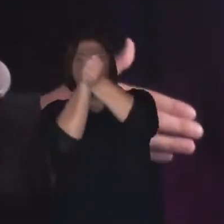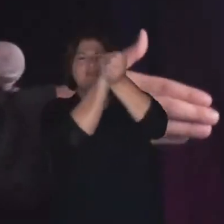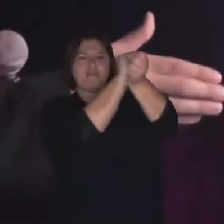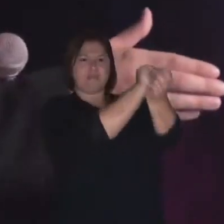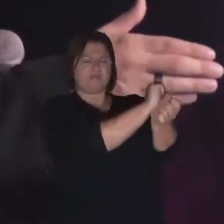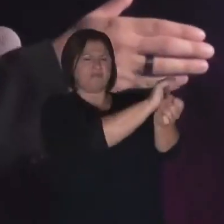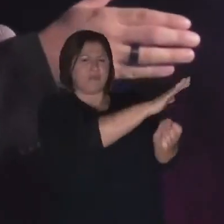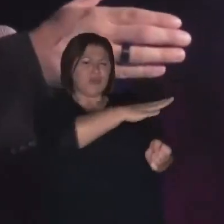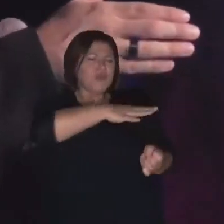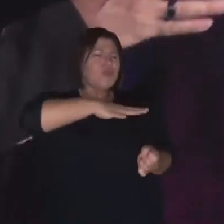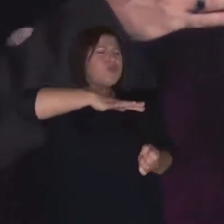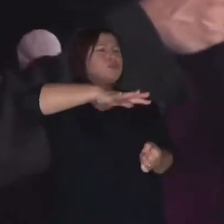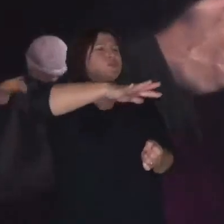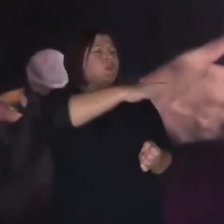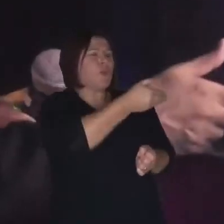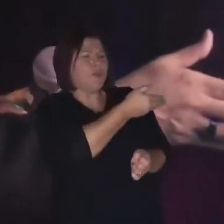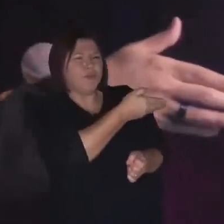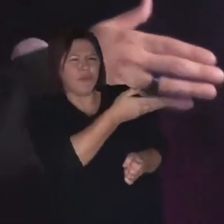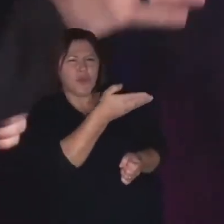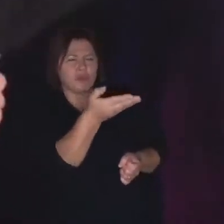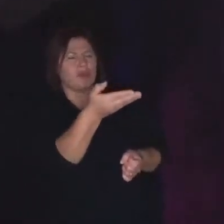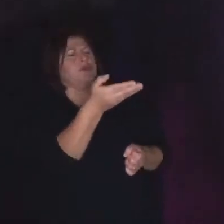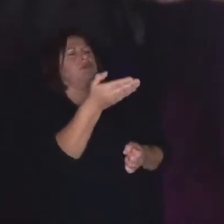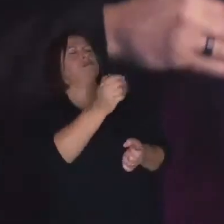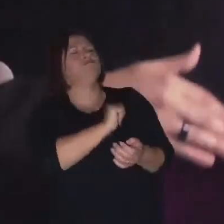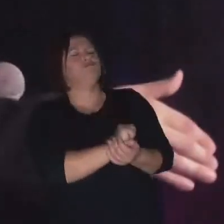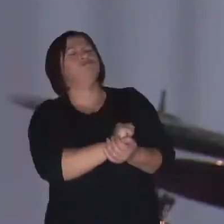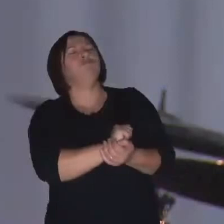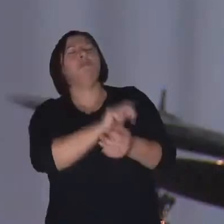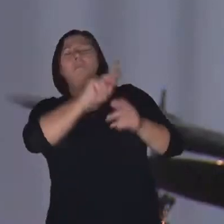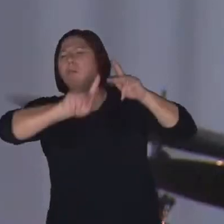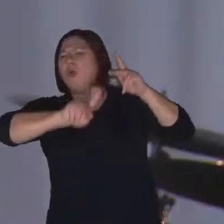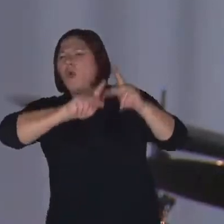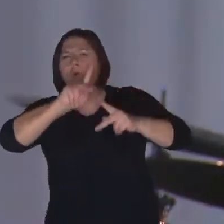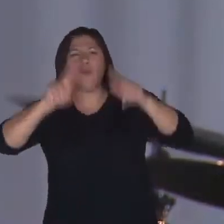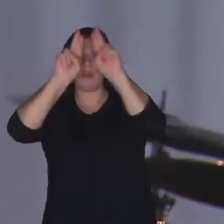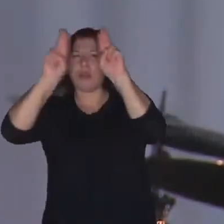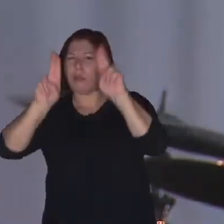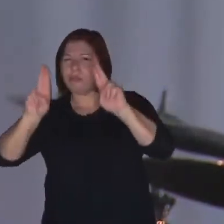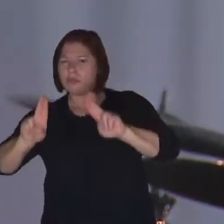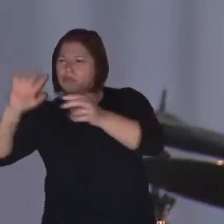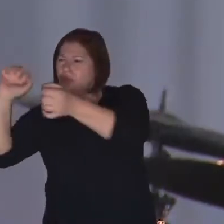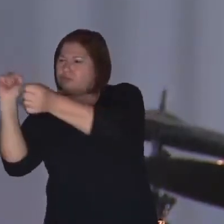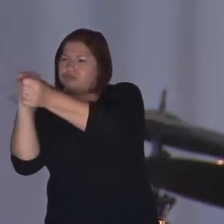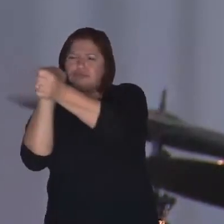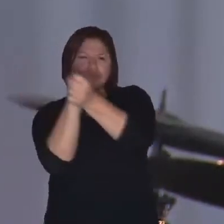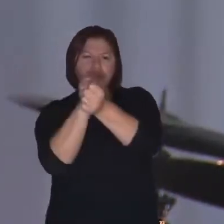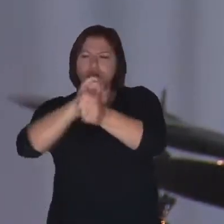povo que Nabucodonosor deportara de Jerusalém para a Babilônia.